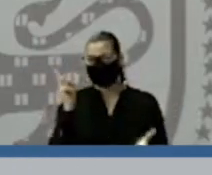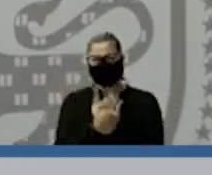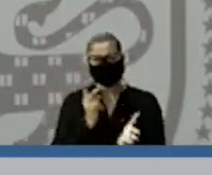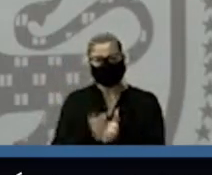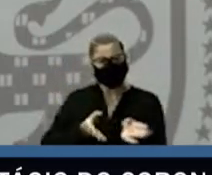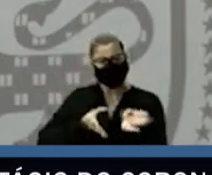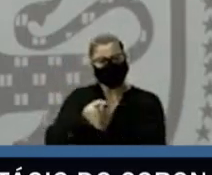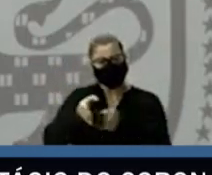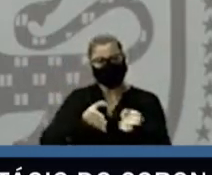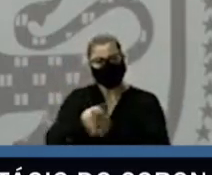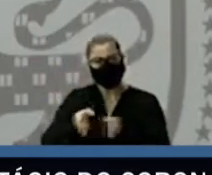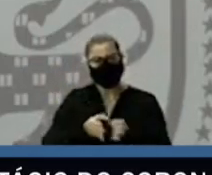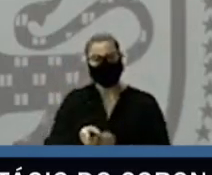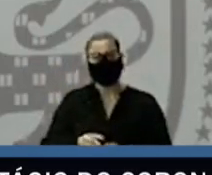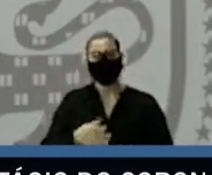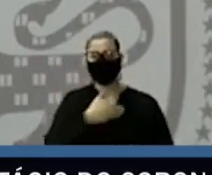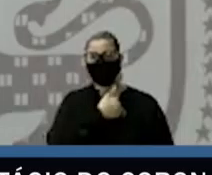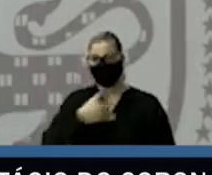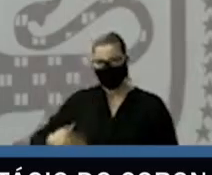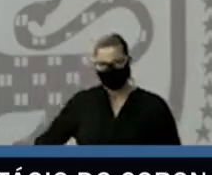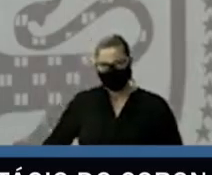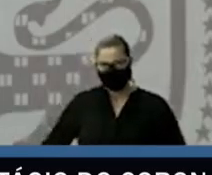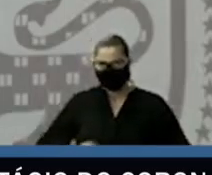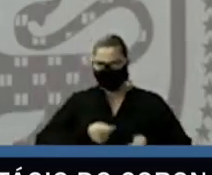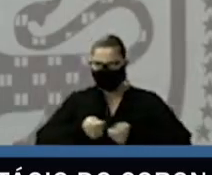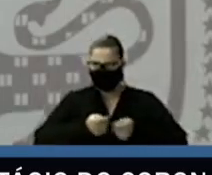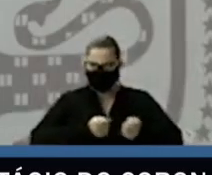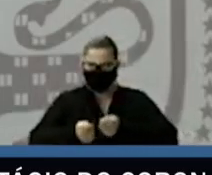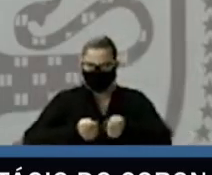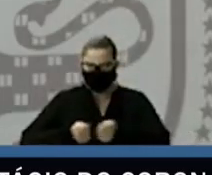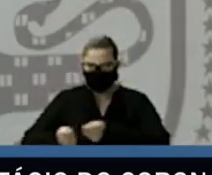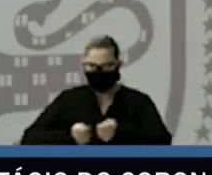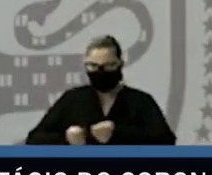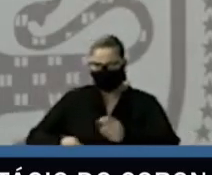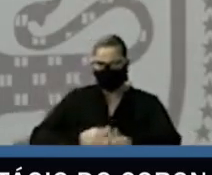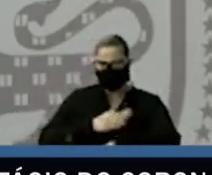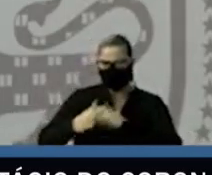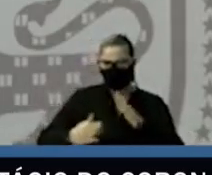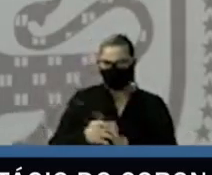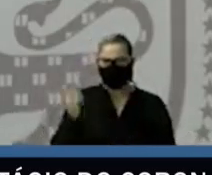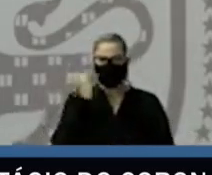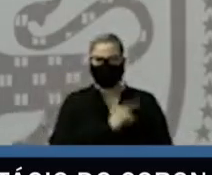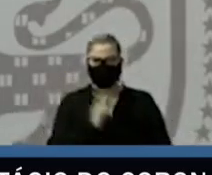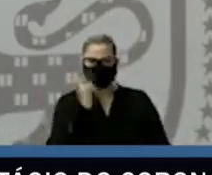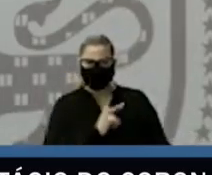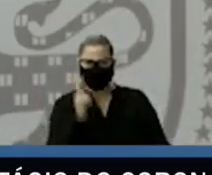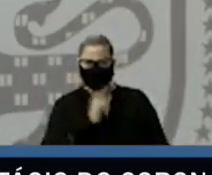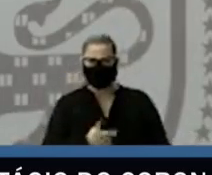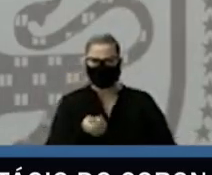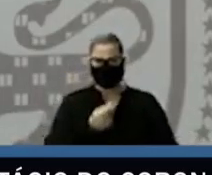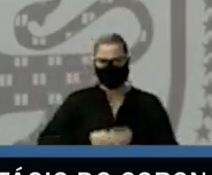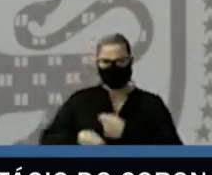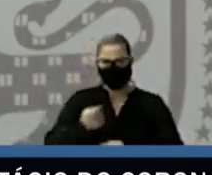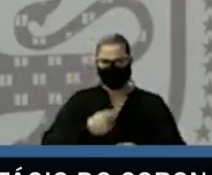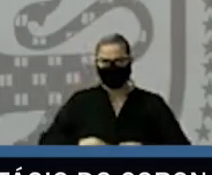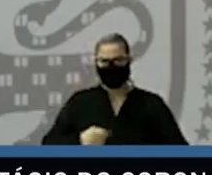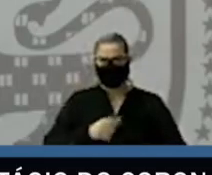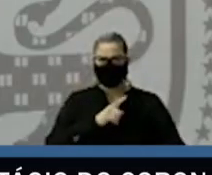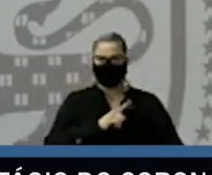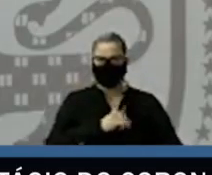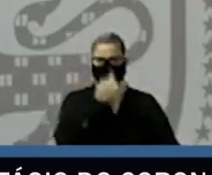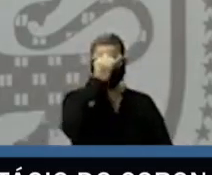também, o governo vai adotar as medidas necessárias para que a gente contenha ao máximo a propagação